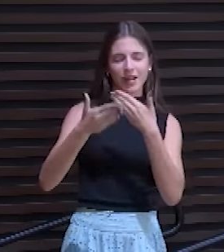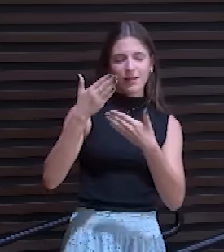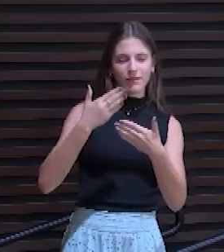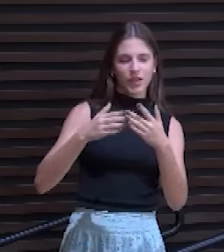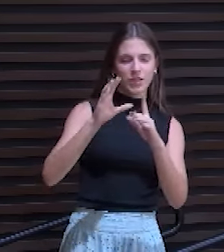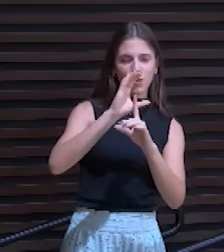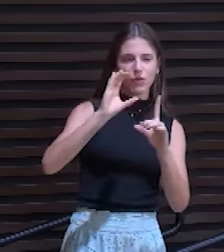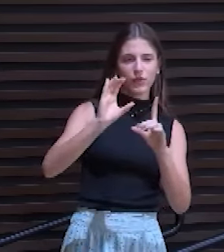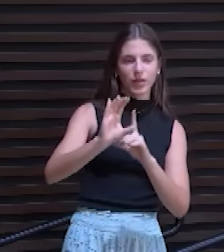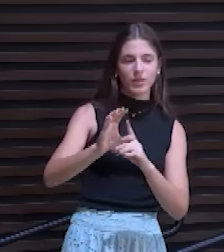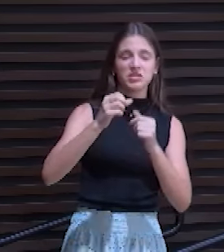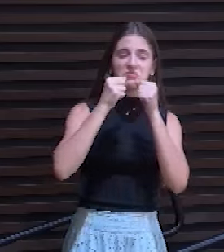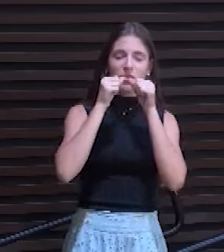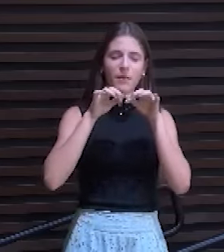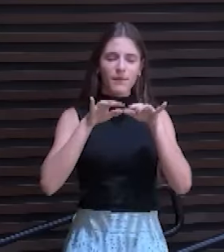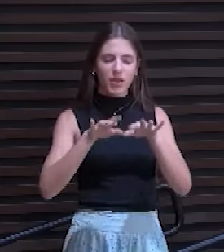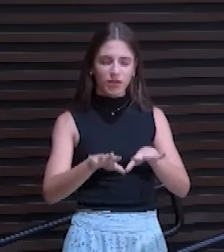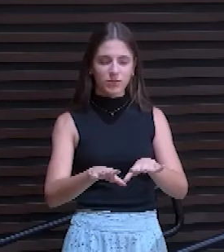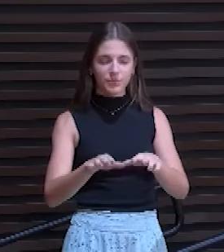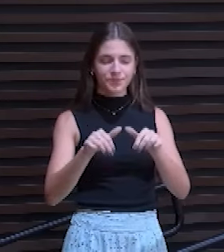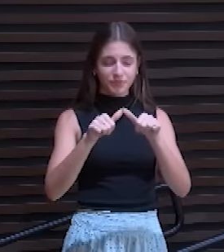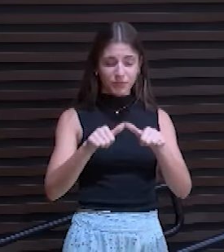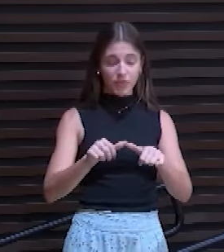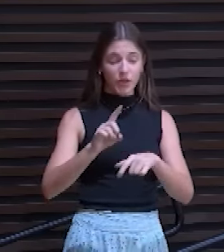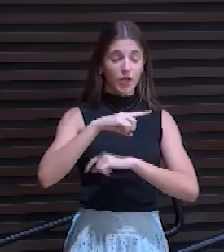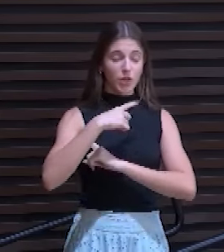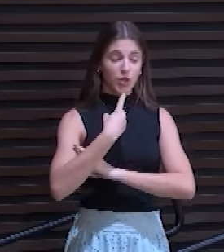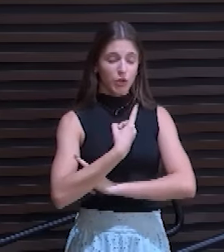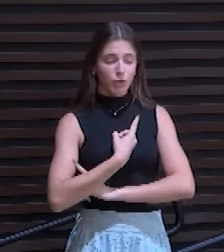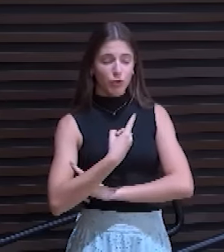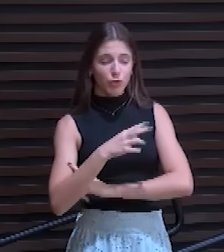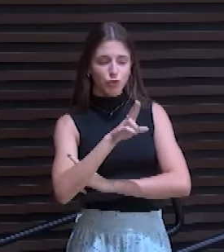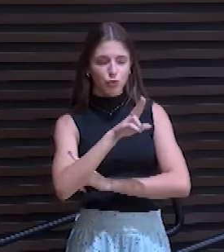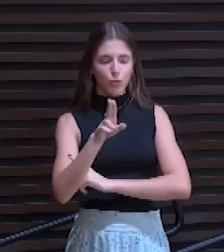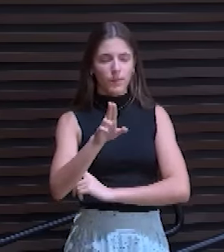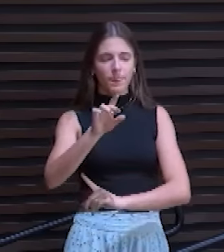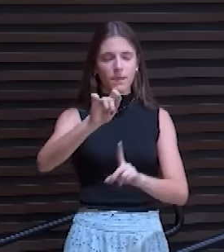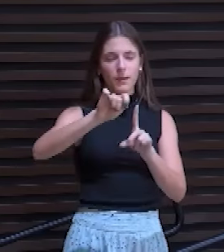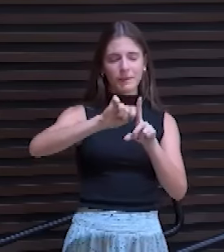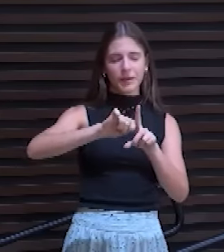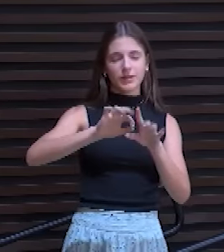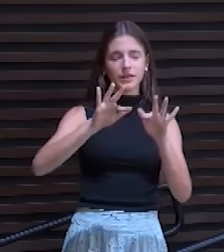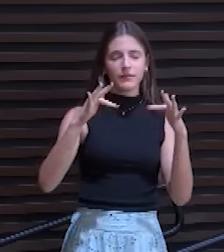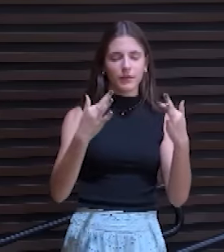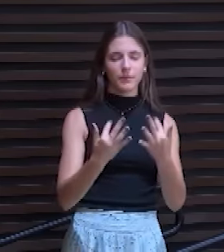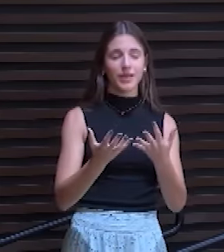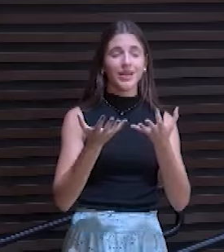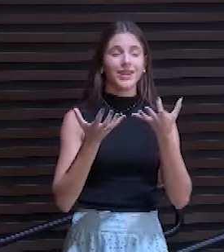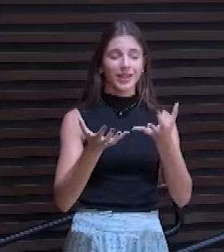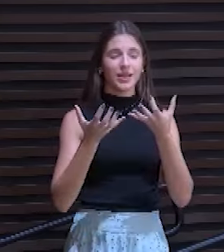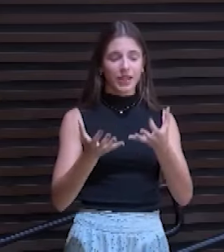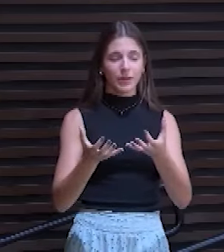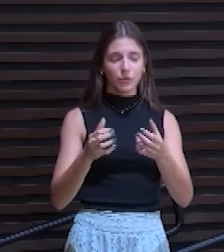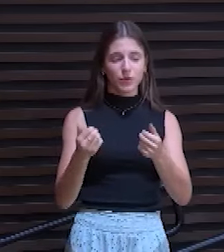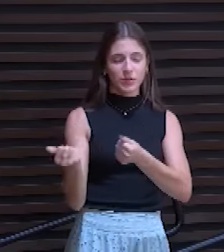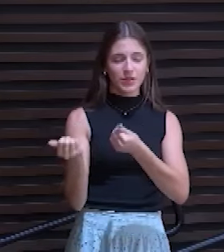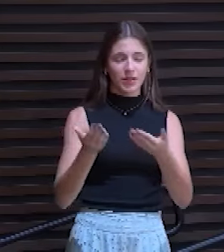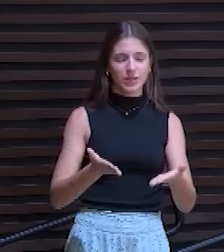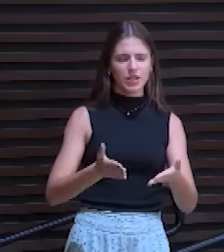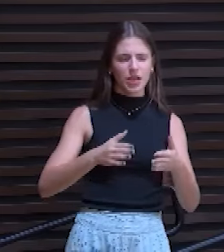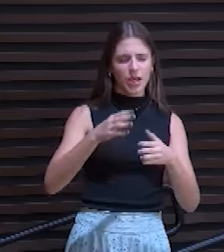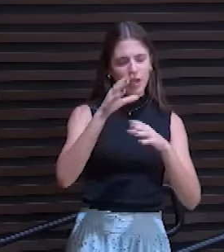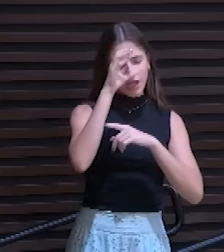bênção, por esse que nós chamamos o mês da família, tentar trazer estudos, princípios, que